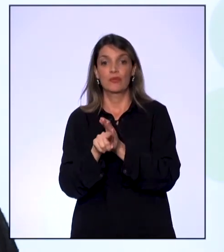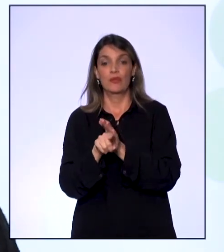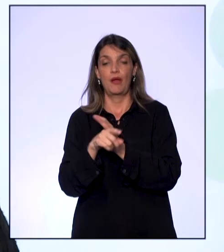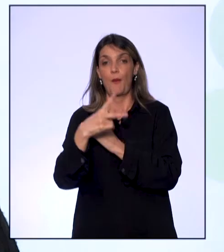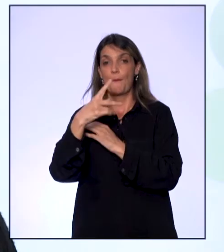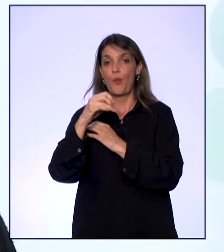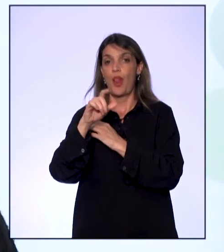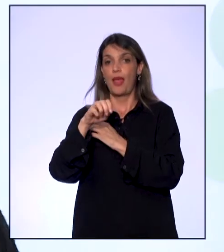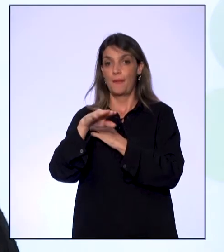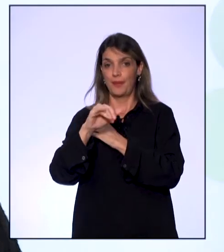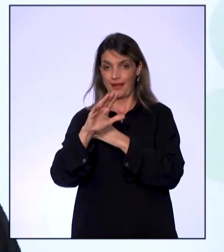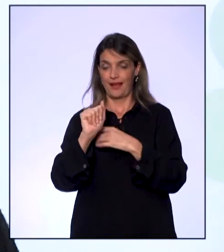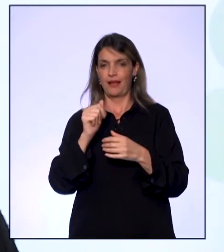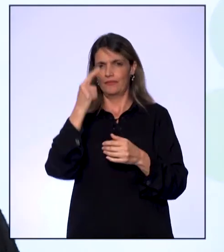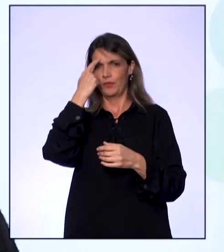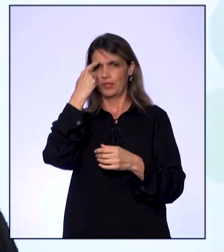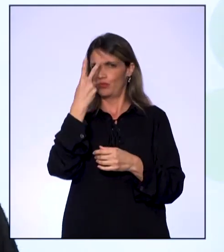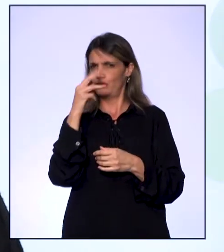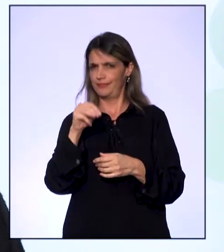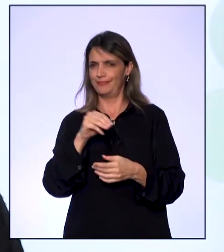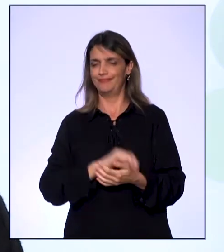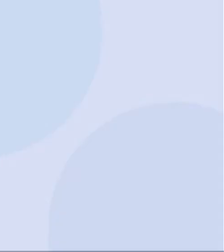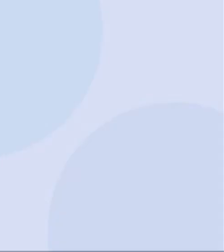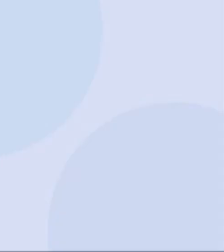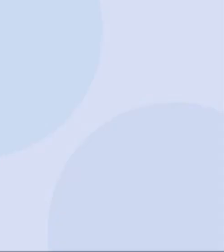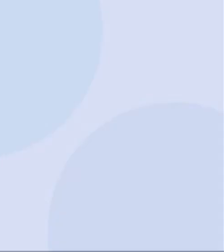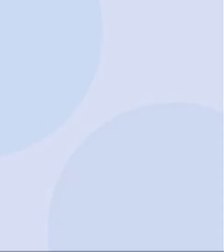que ser atual, vamos pensar nisso. 2 minutos.